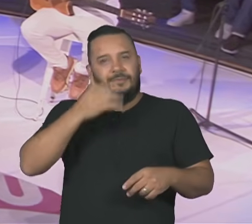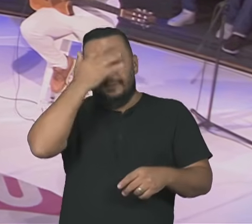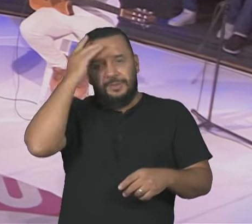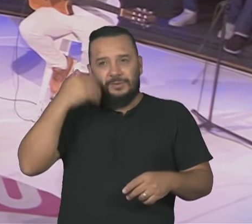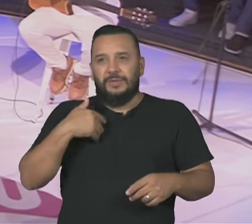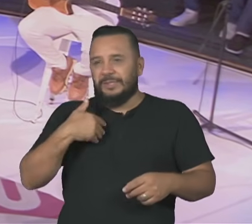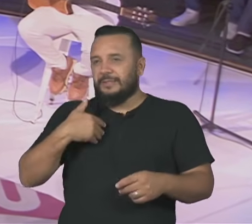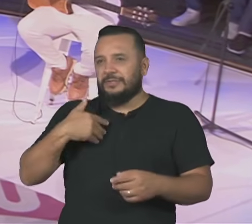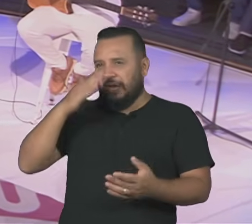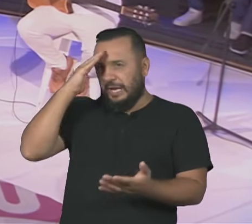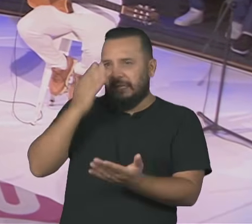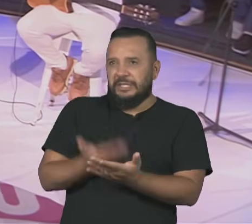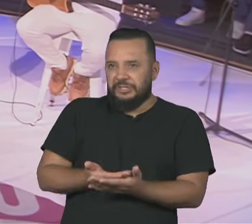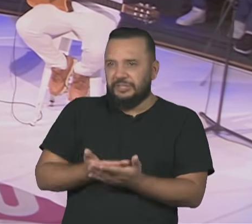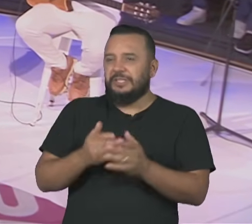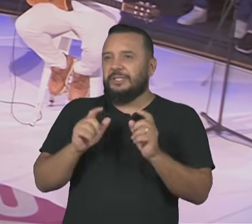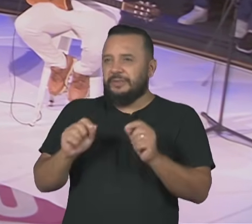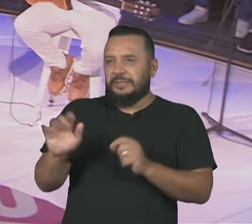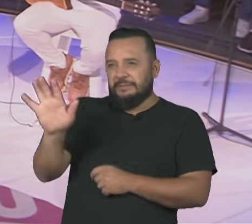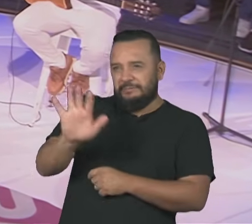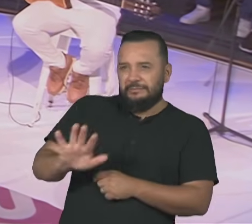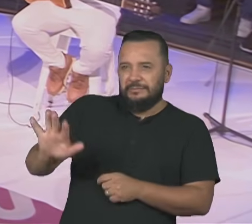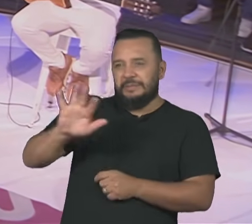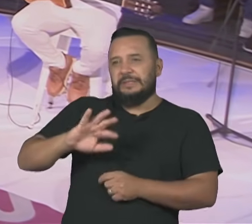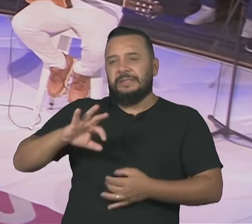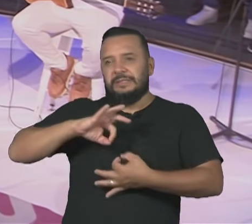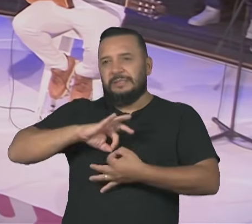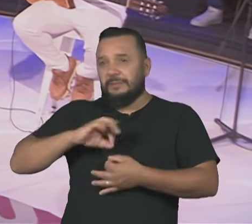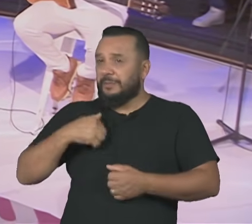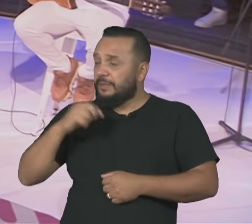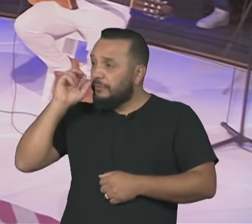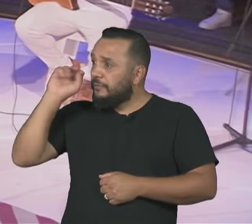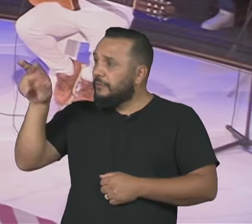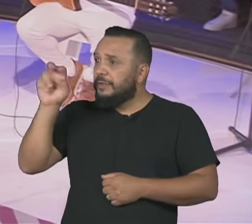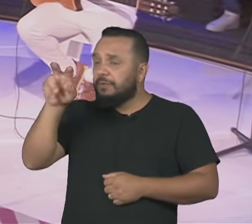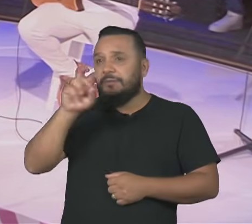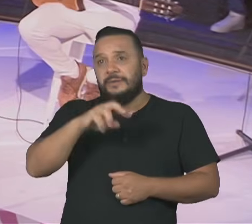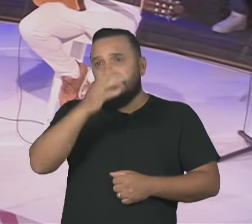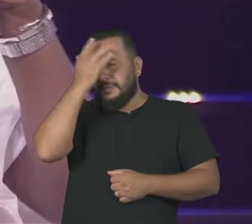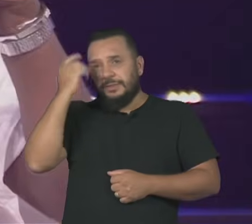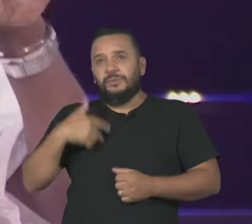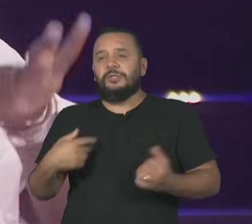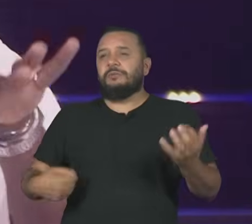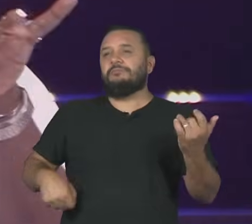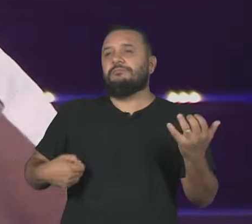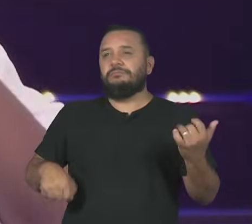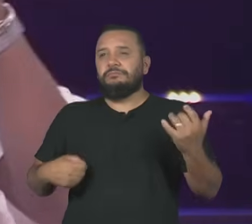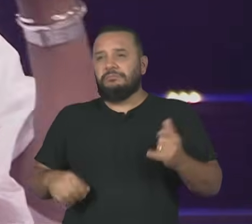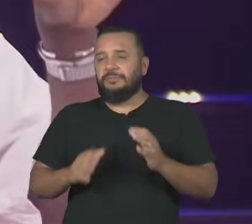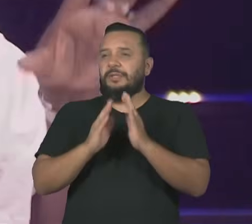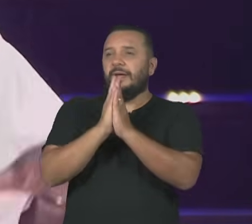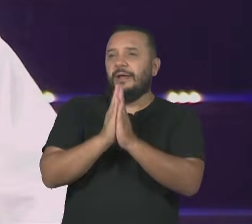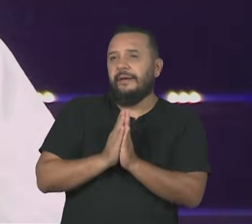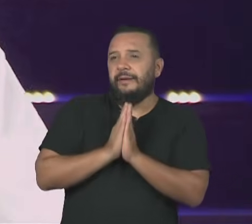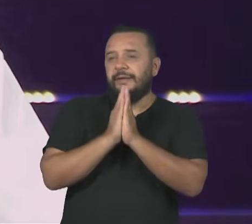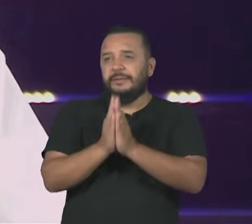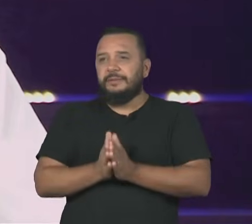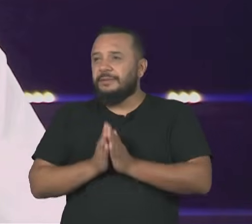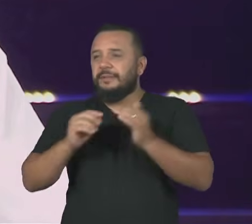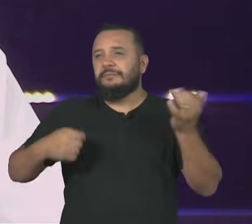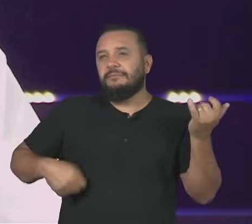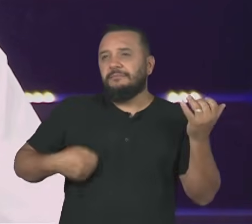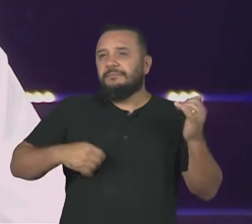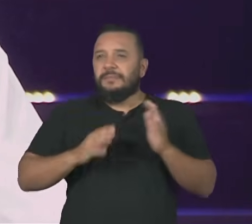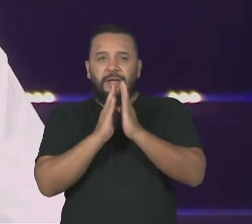incrível. Cara, toda esquina que a gente passava tava tocando essa música, assim, ou alguém tocando ao vivo, ou tocando no rádio, E eu